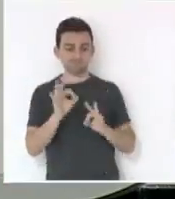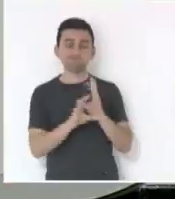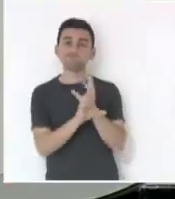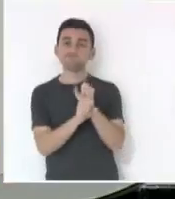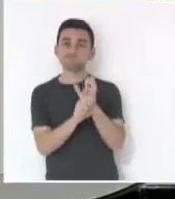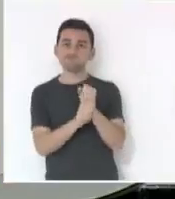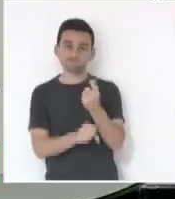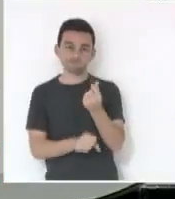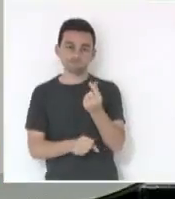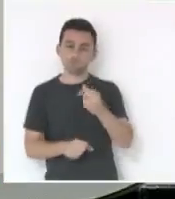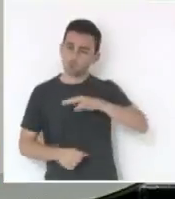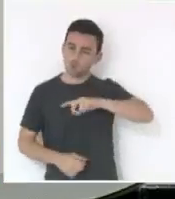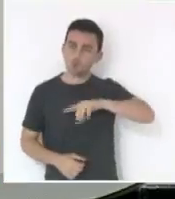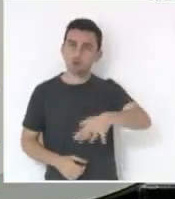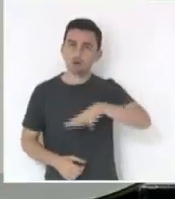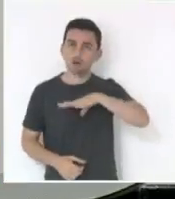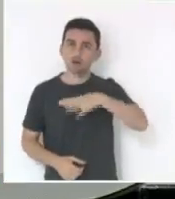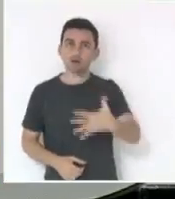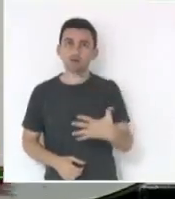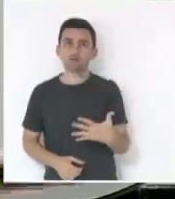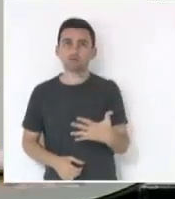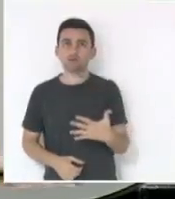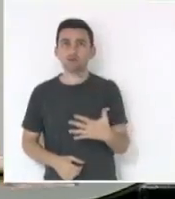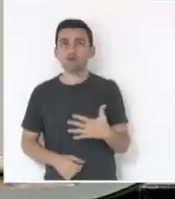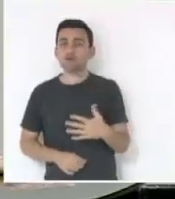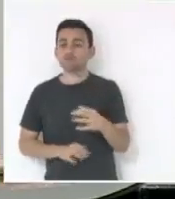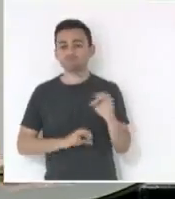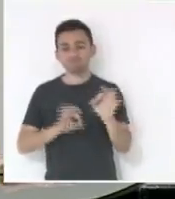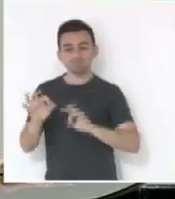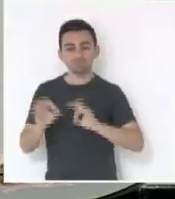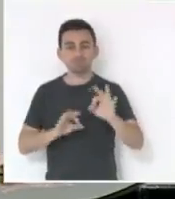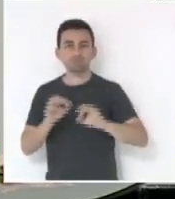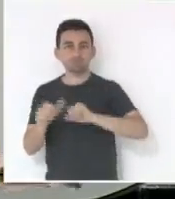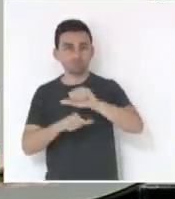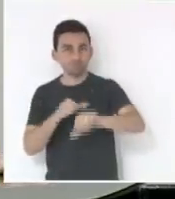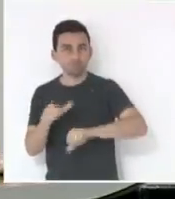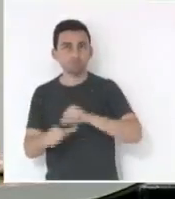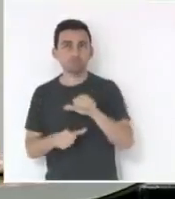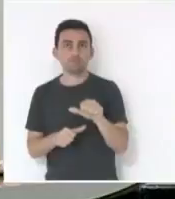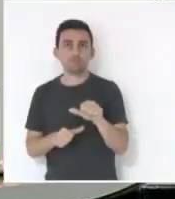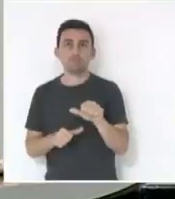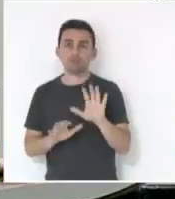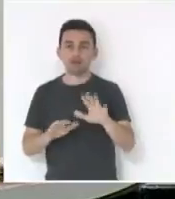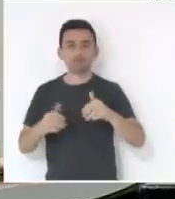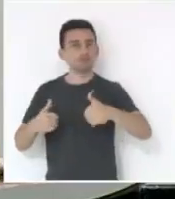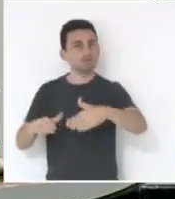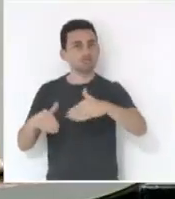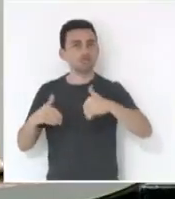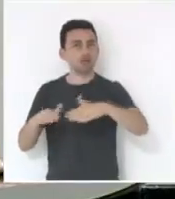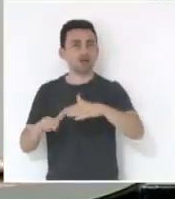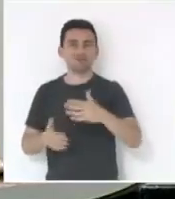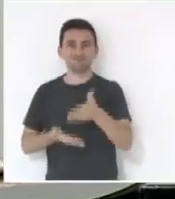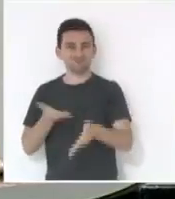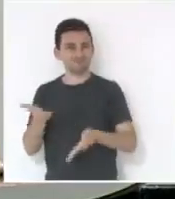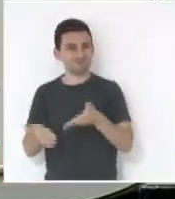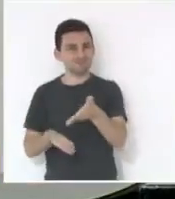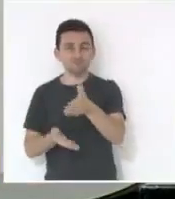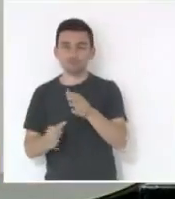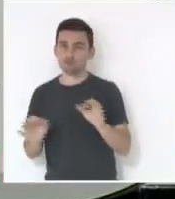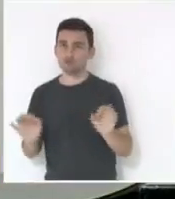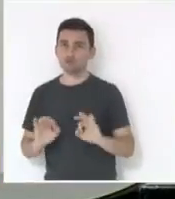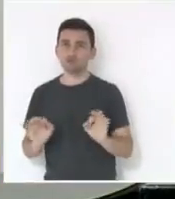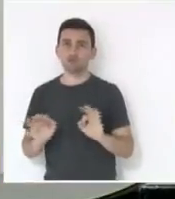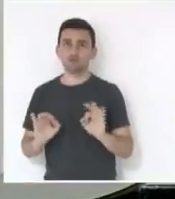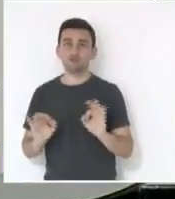ter coragem de fazer as mexidas que precisa, mas não deixar descoberto o atendimento da